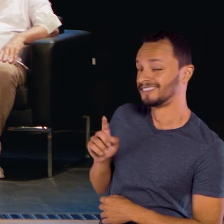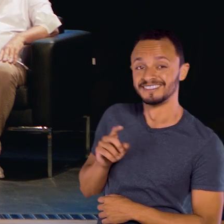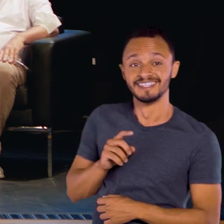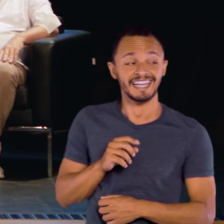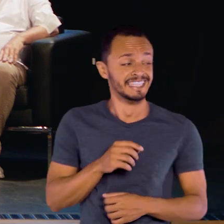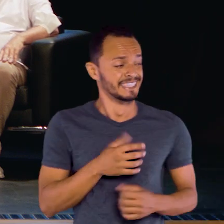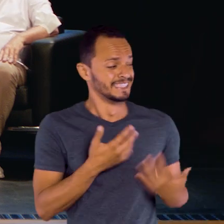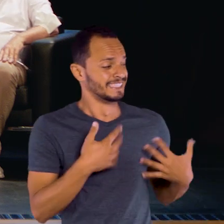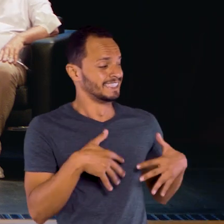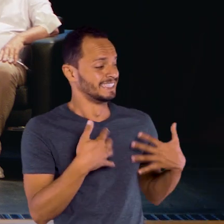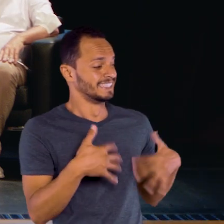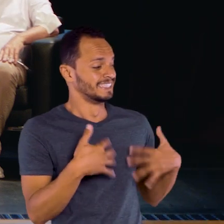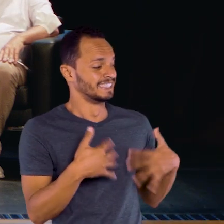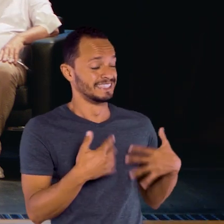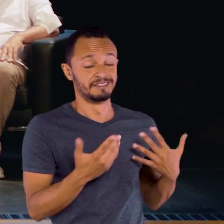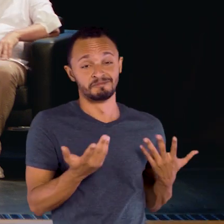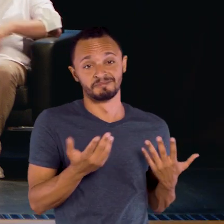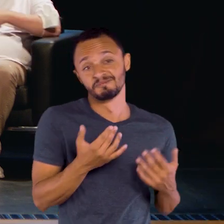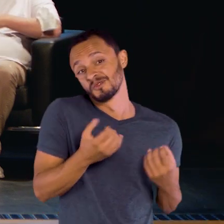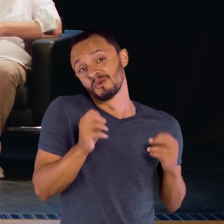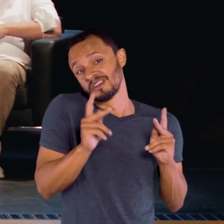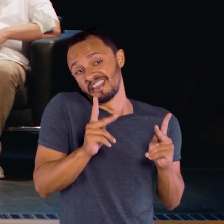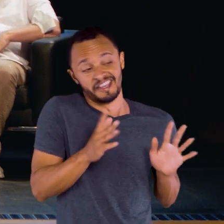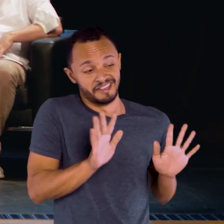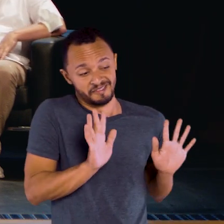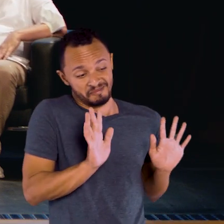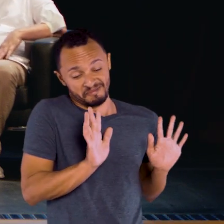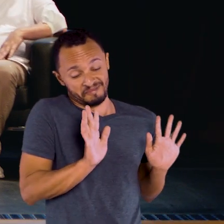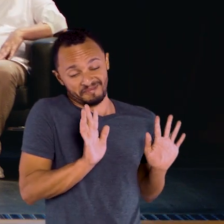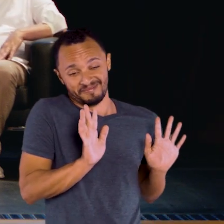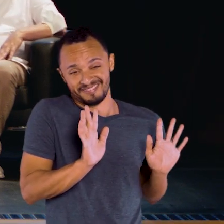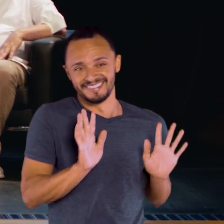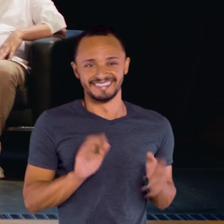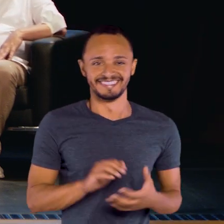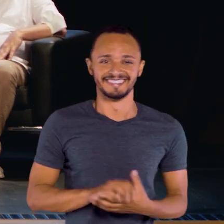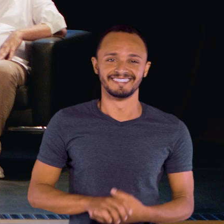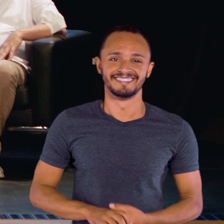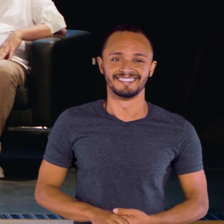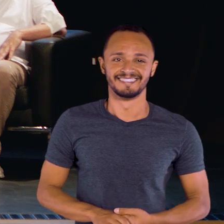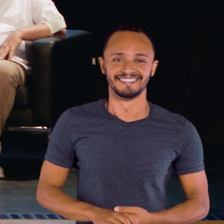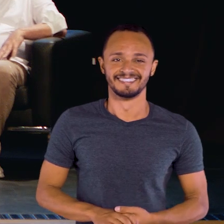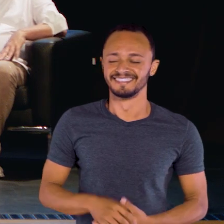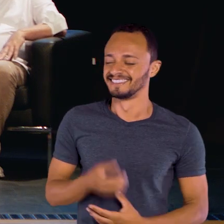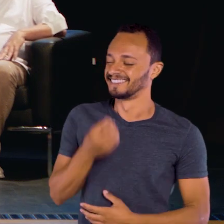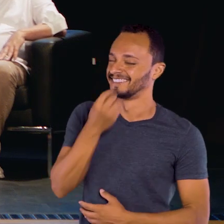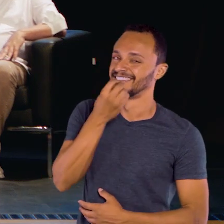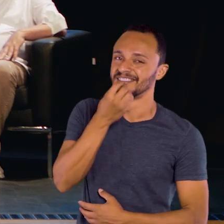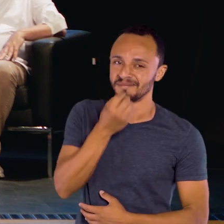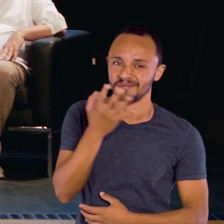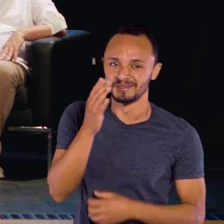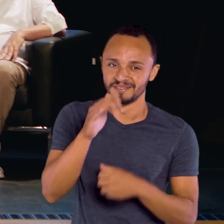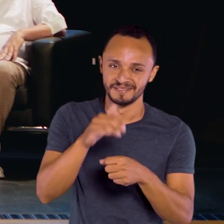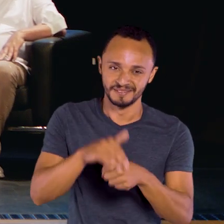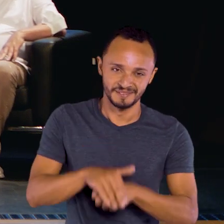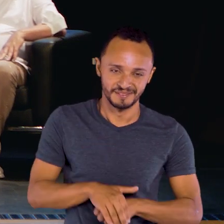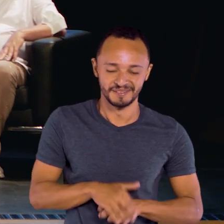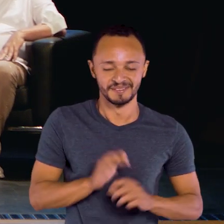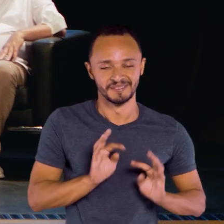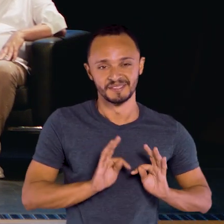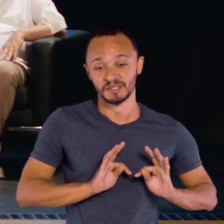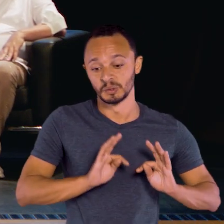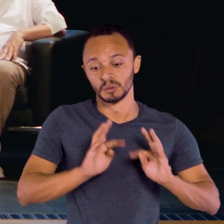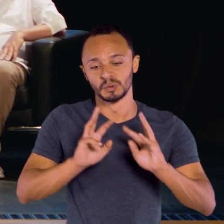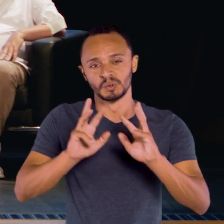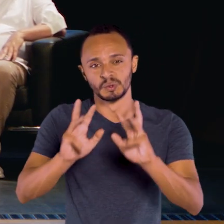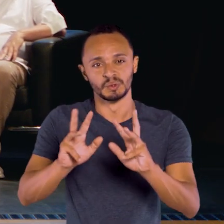brigando. Tom organiza os livros que estão em cima da mesinha de apoio. Boa noite a todos,